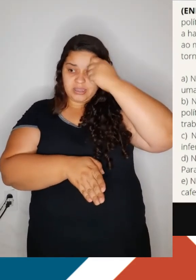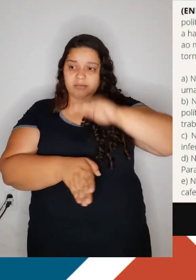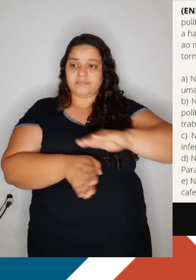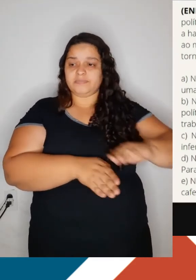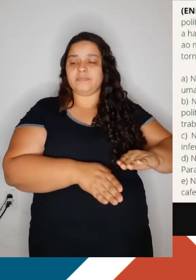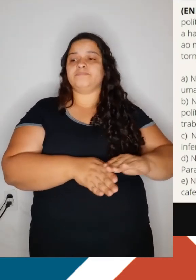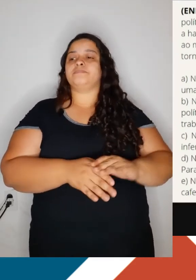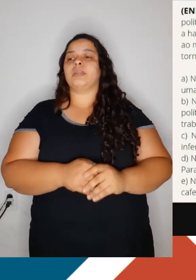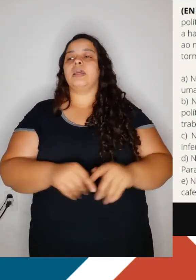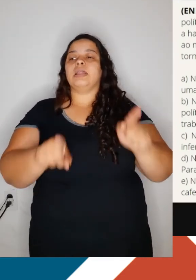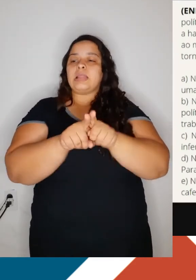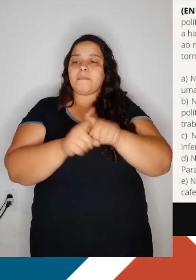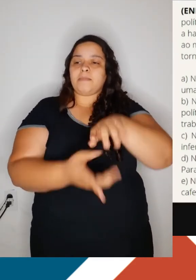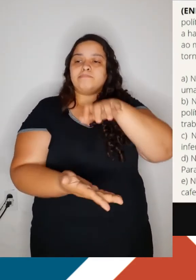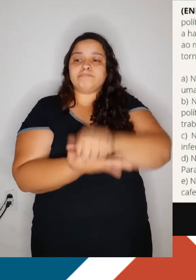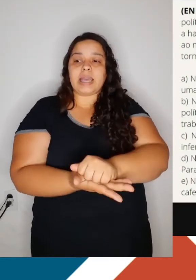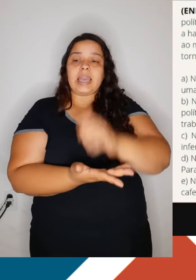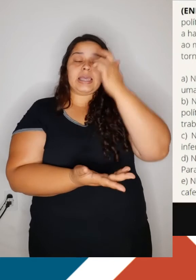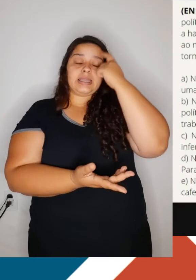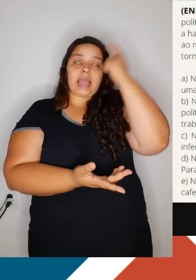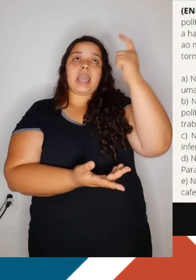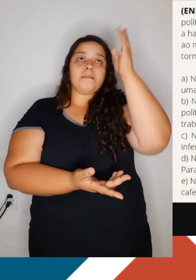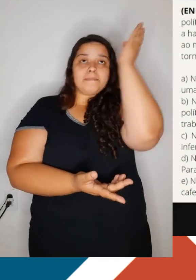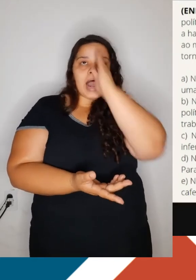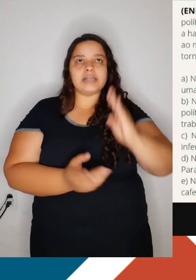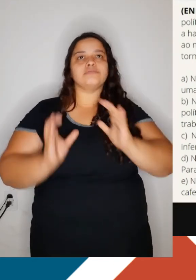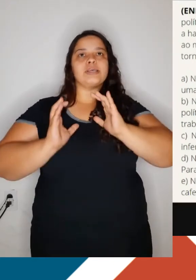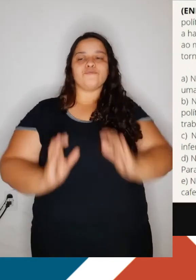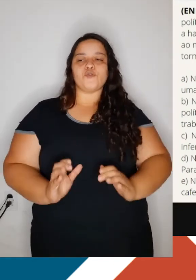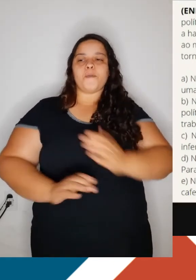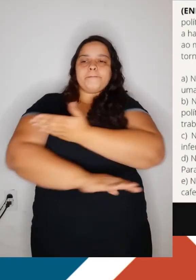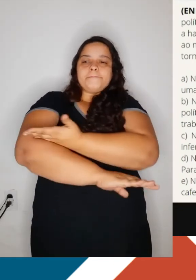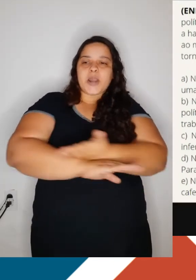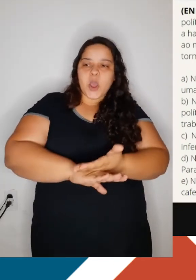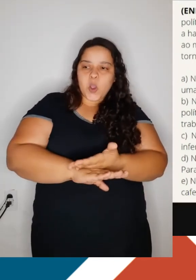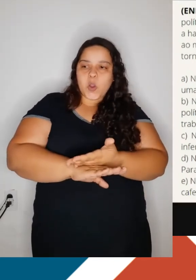raças consideradas inferiores e concretizar a ideia do Brasil como modelo de